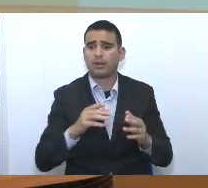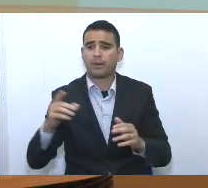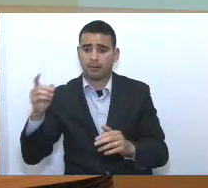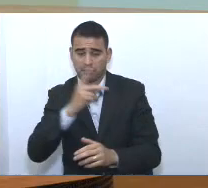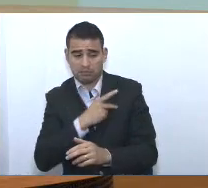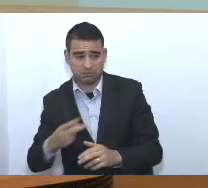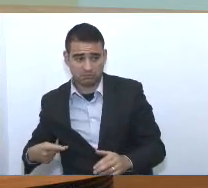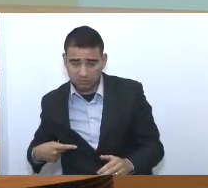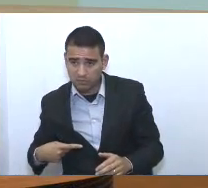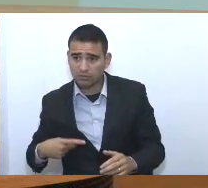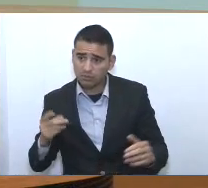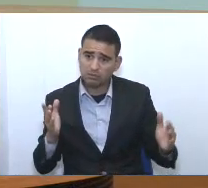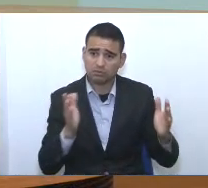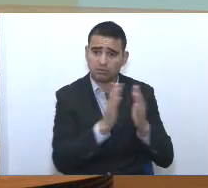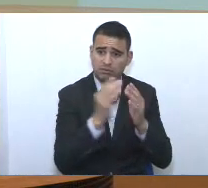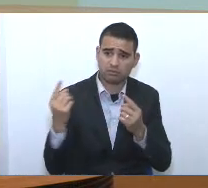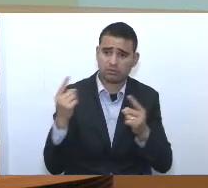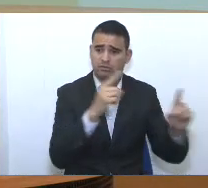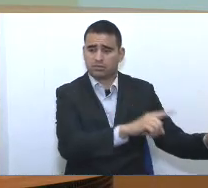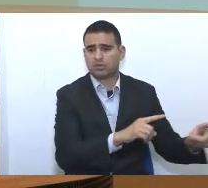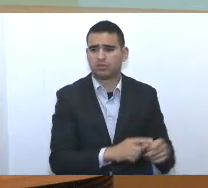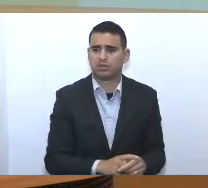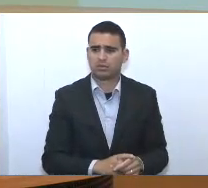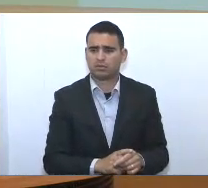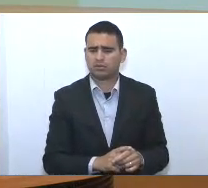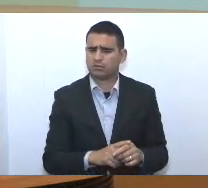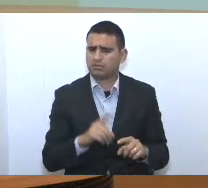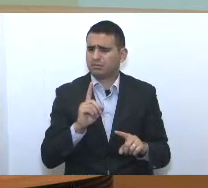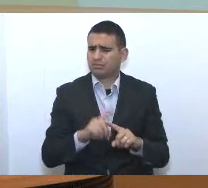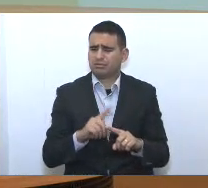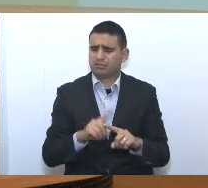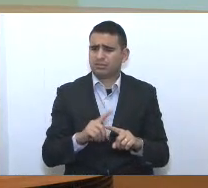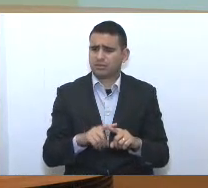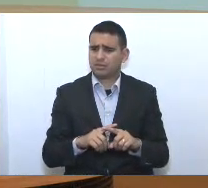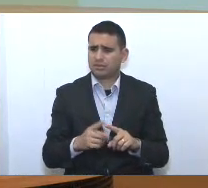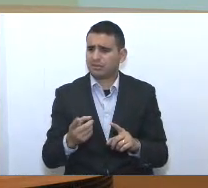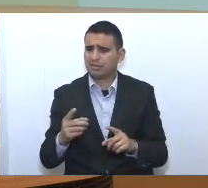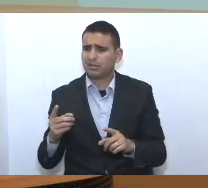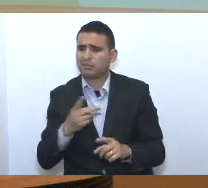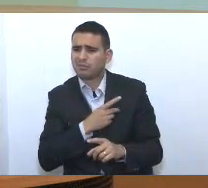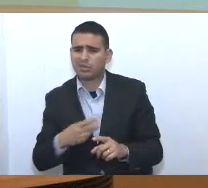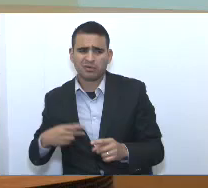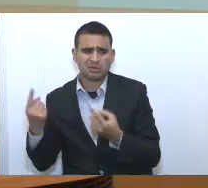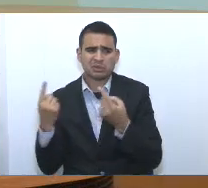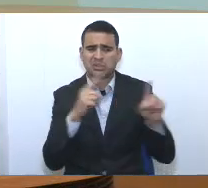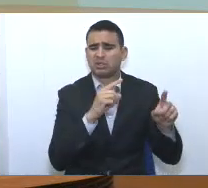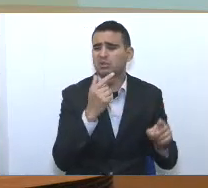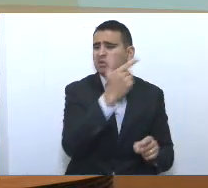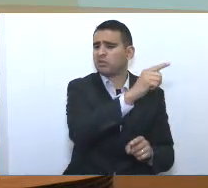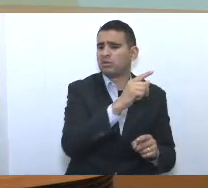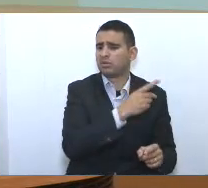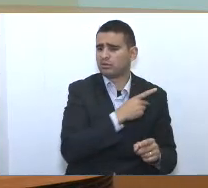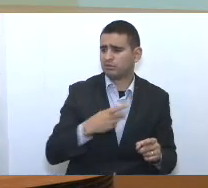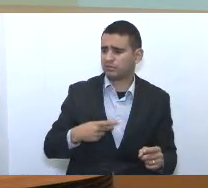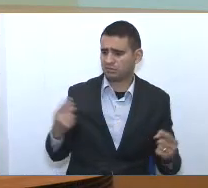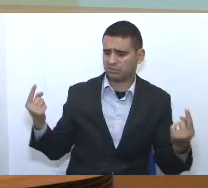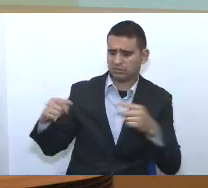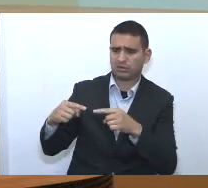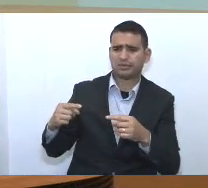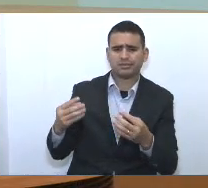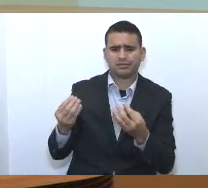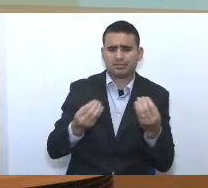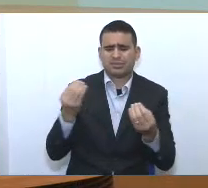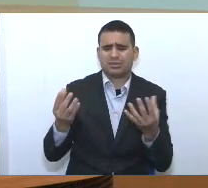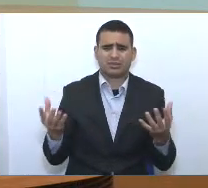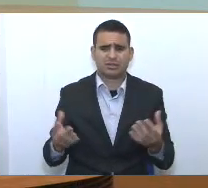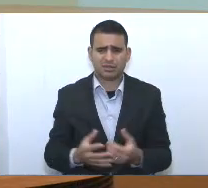que a própria Prefeitura entrou contra a própria Prefeitura. Por que eu digo isso? Porque a Associação de Amigos de Bairro é na frente. E quem fez o